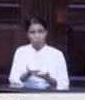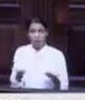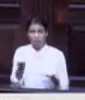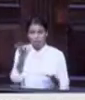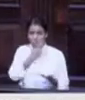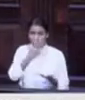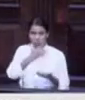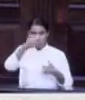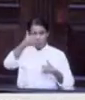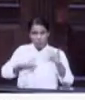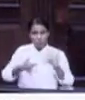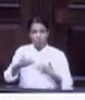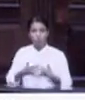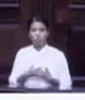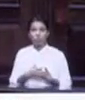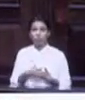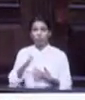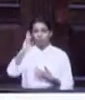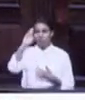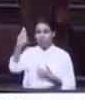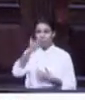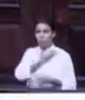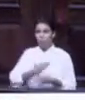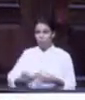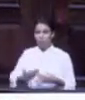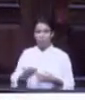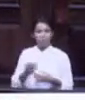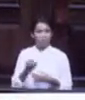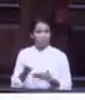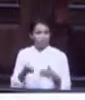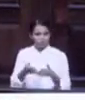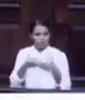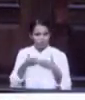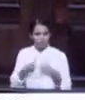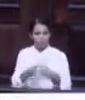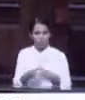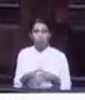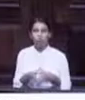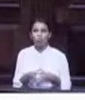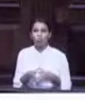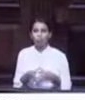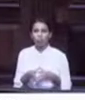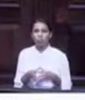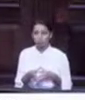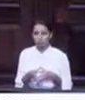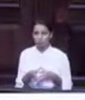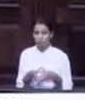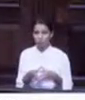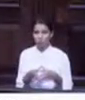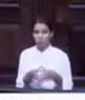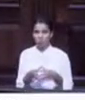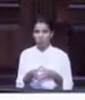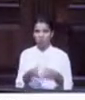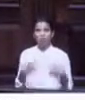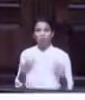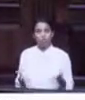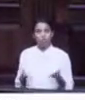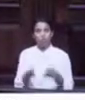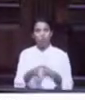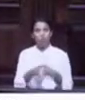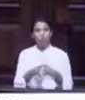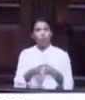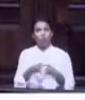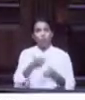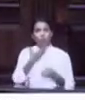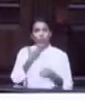Albertazzi. Deputado Osório, só para responder com relação à Defensoria, na verdade, Estamos num esforço grande, eu e muitos deputados aqui, Vossa